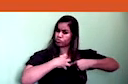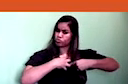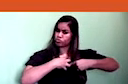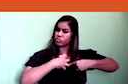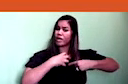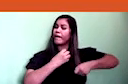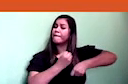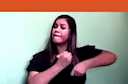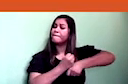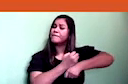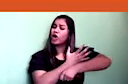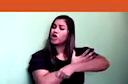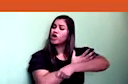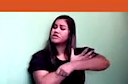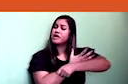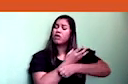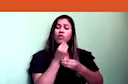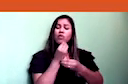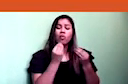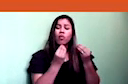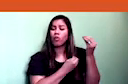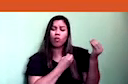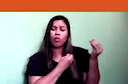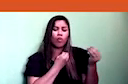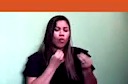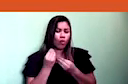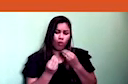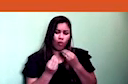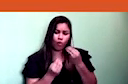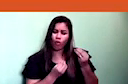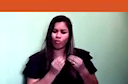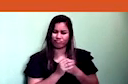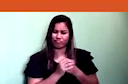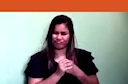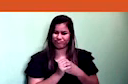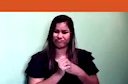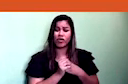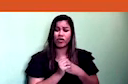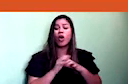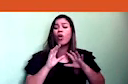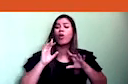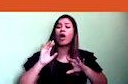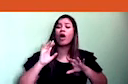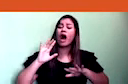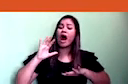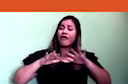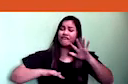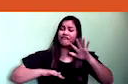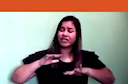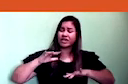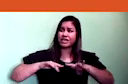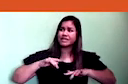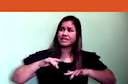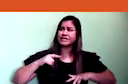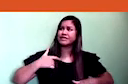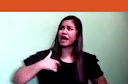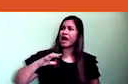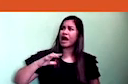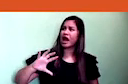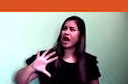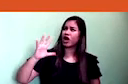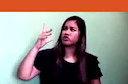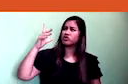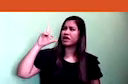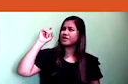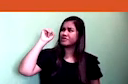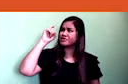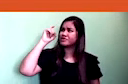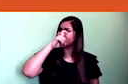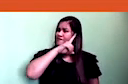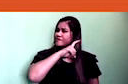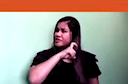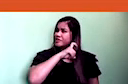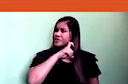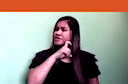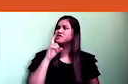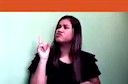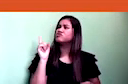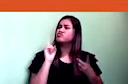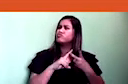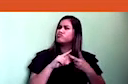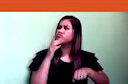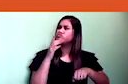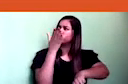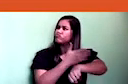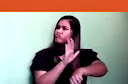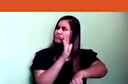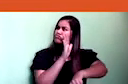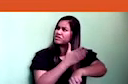automatizada que eu estou reagindo às dificuldades do dia a dia, eu estou treinando emoções negativas e,